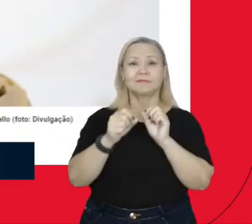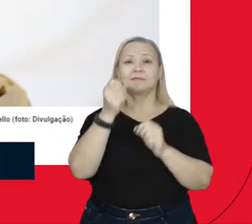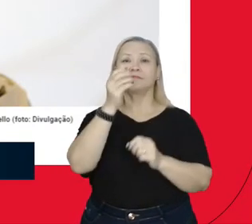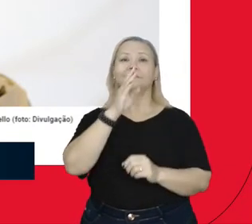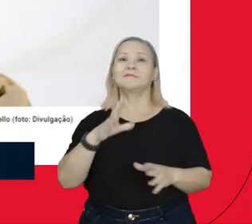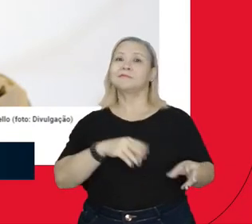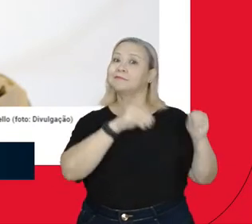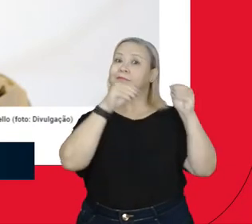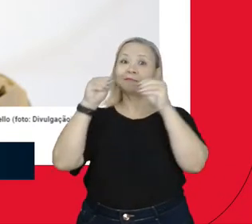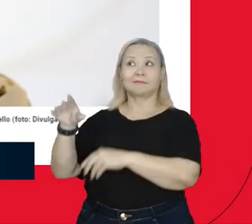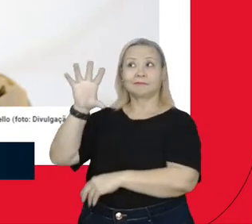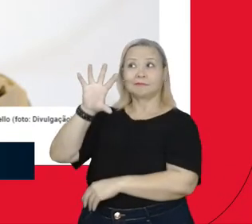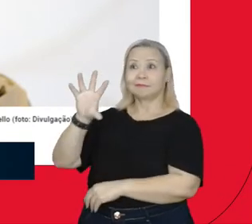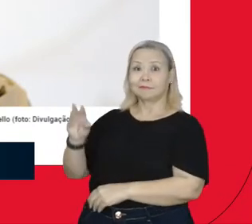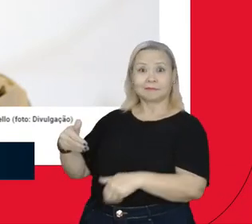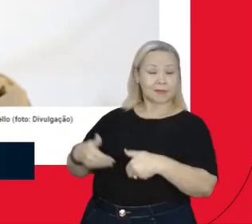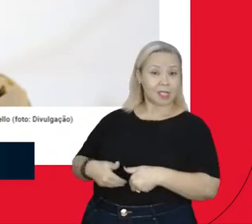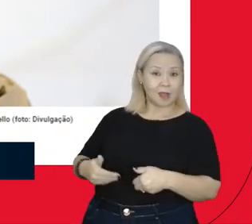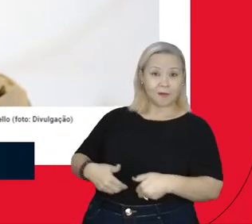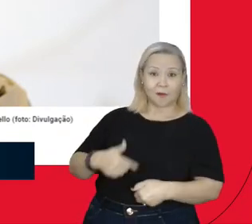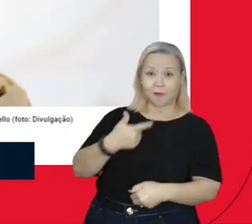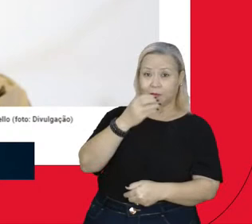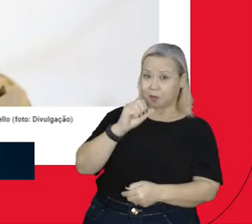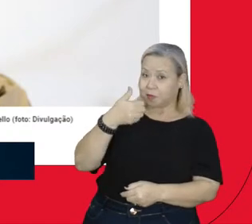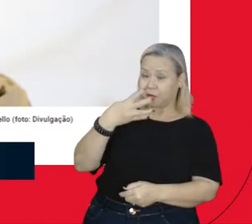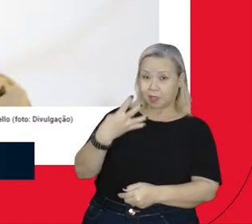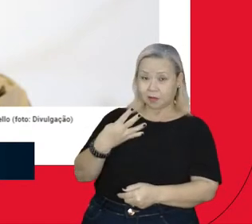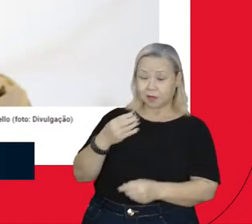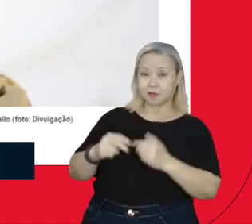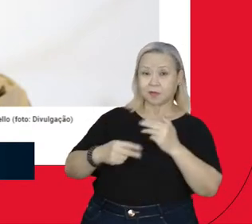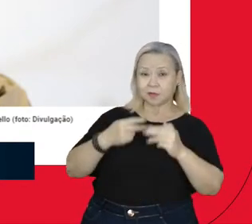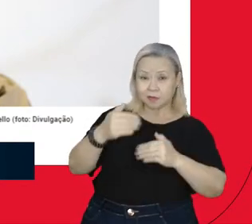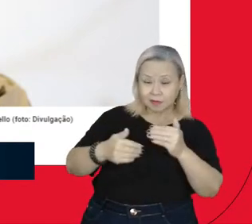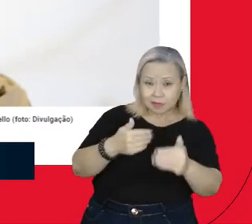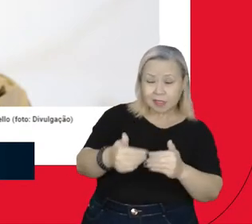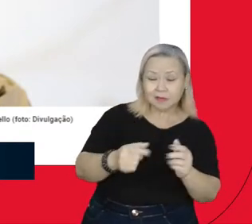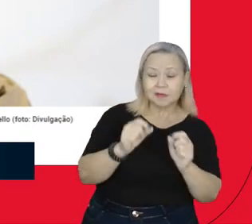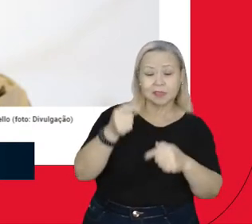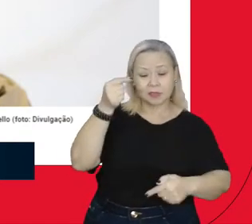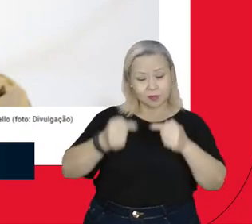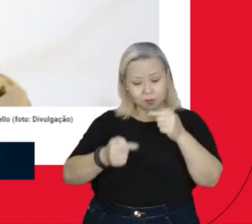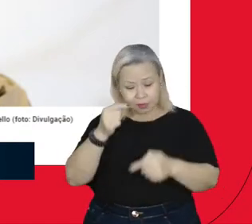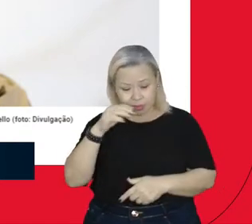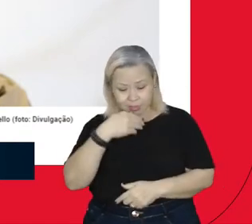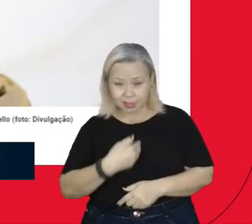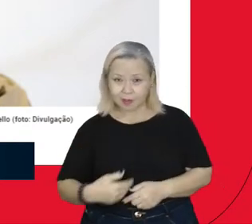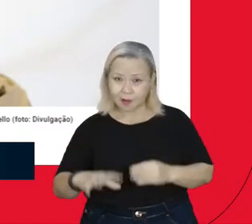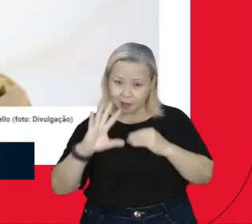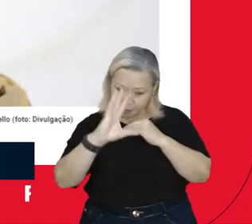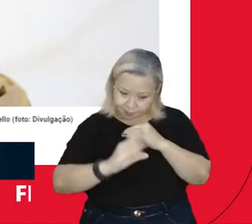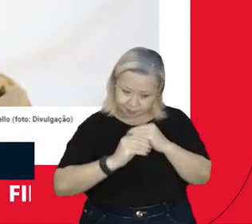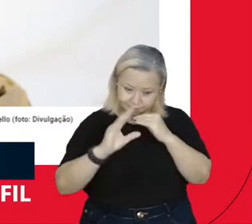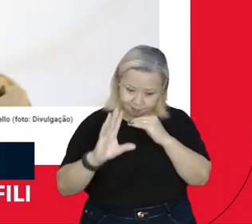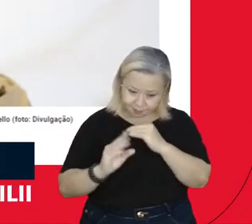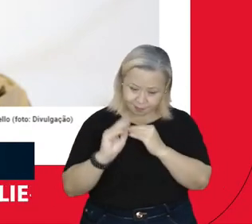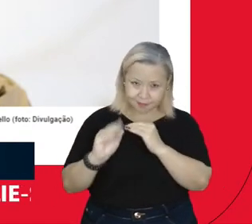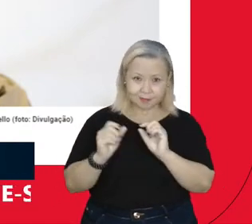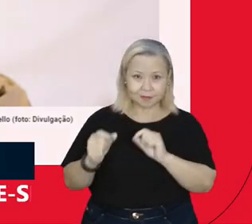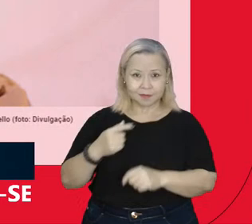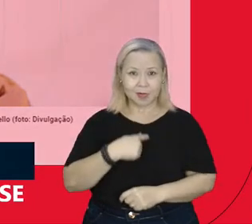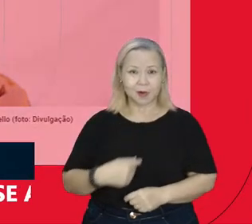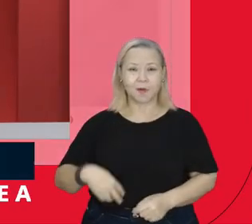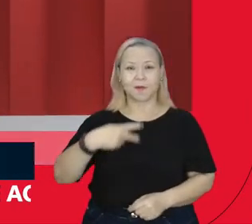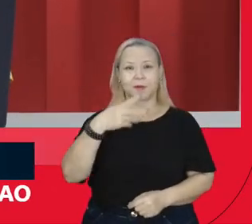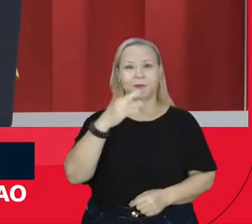saiu do mapa da fome em 2014 como consequência de uma série de políticas públicas implementadas pelos governos do